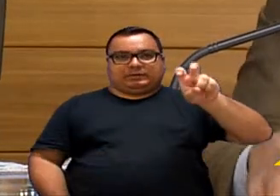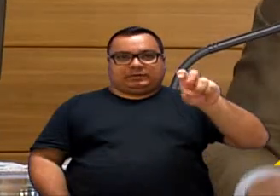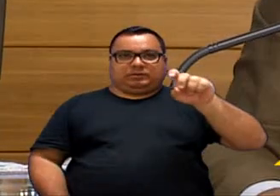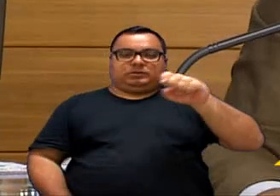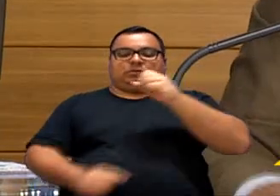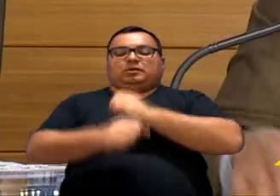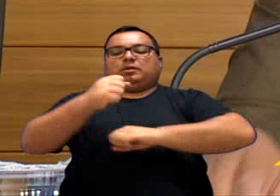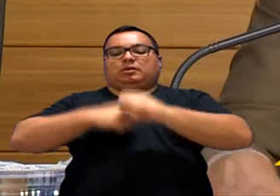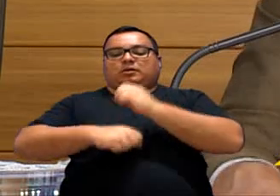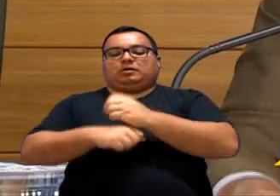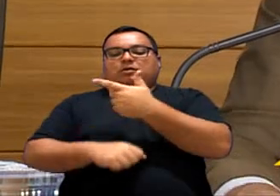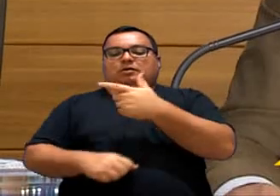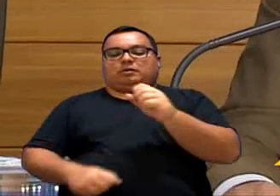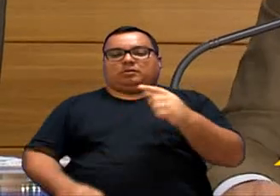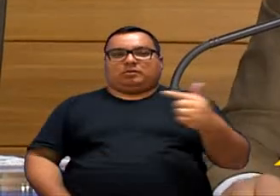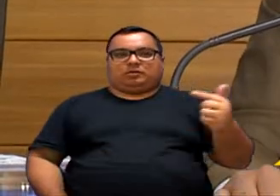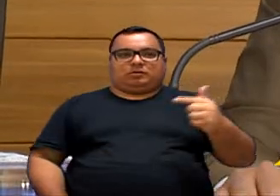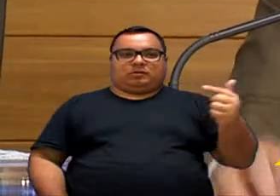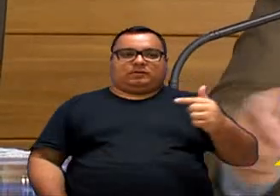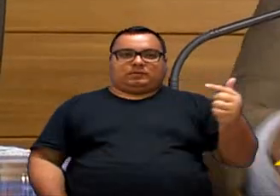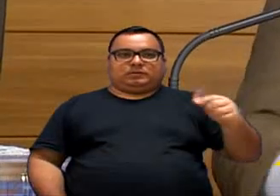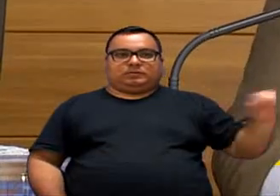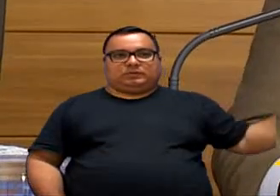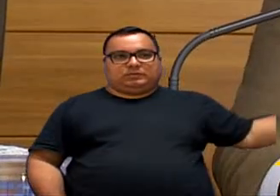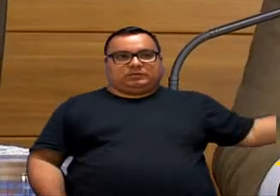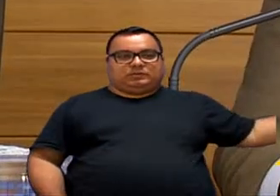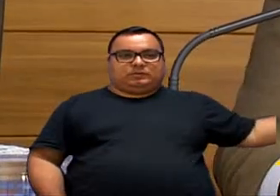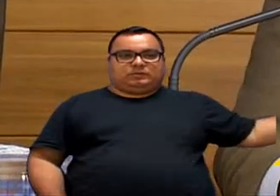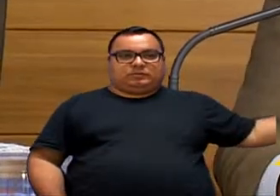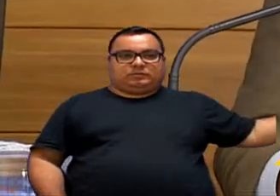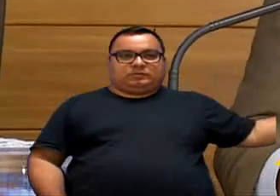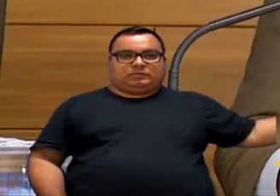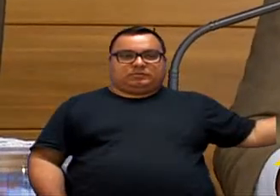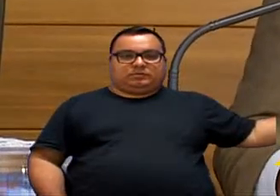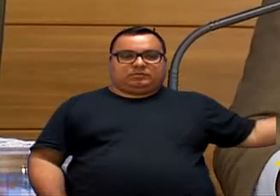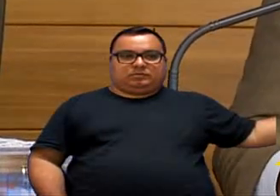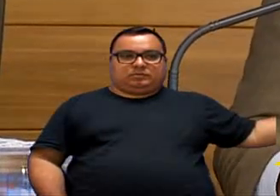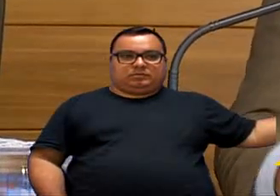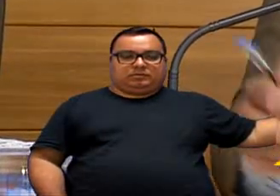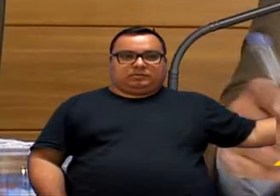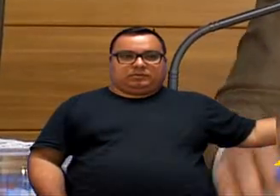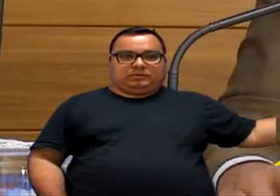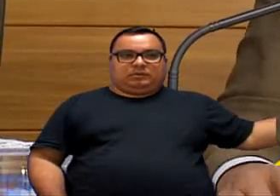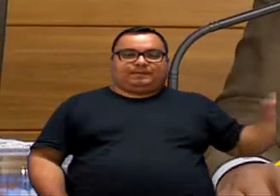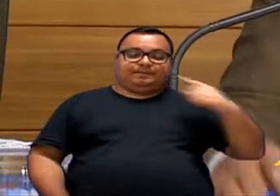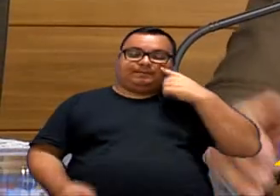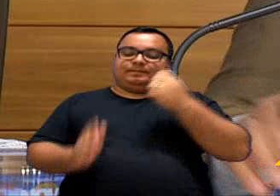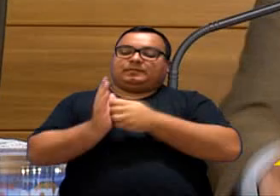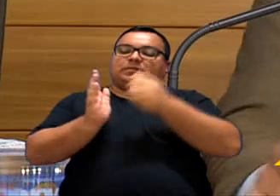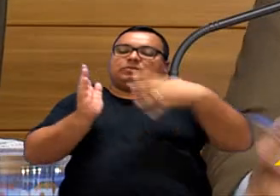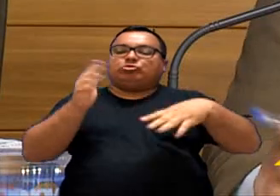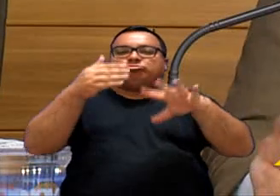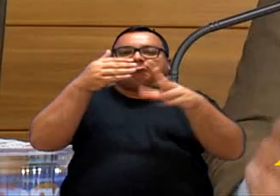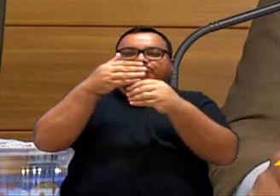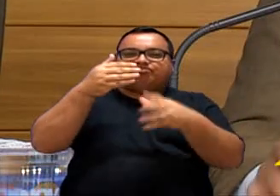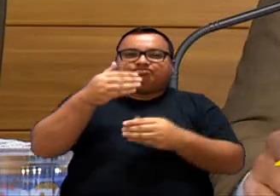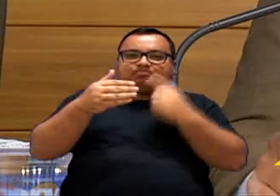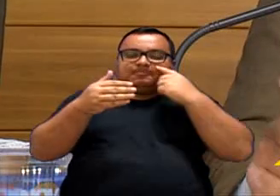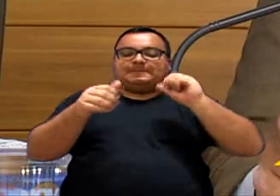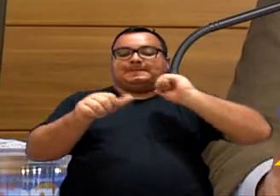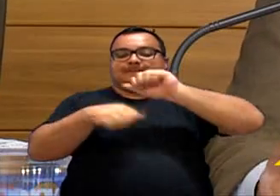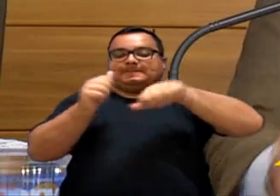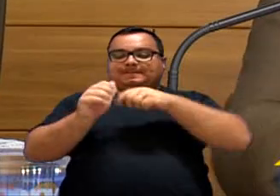195/2022, ofício da Prefeitura Municipal de Sorocaba, encaminhando cópias de documentos referente a termos aditivos ou modificativos